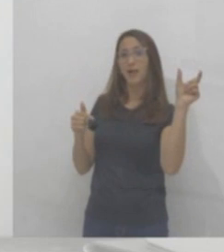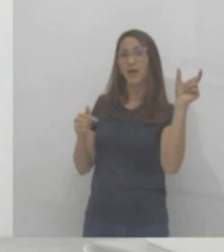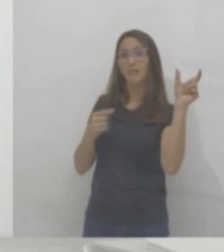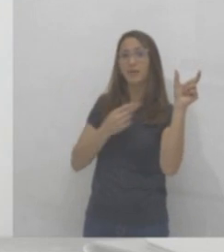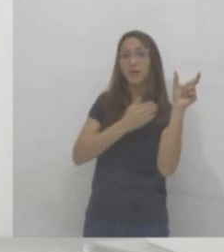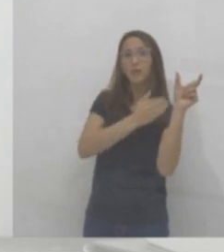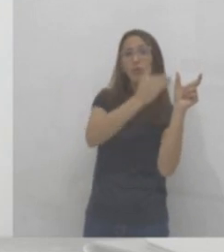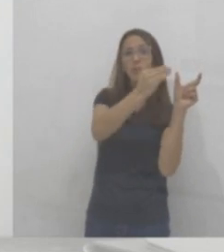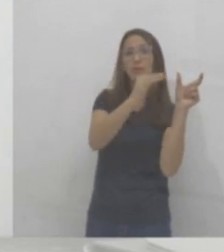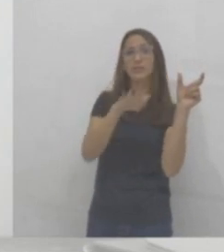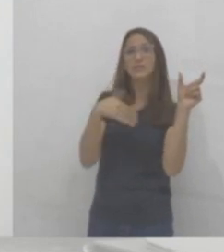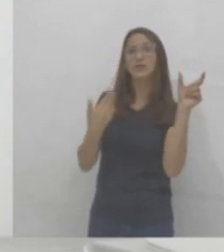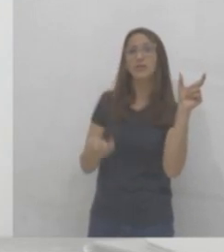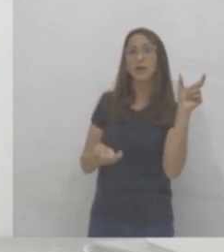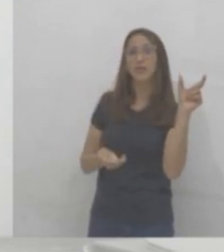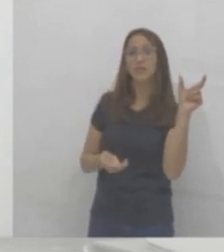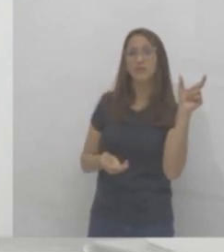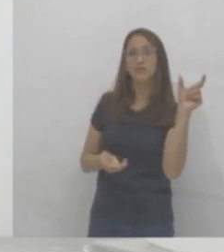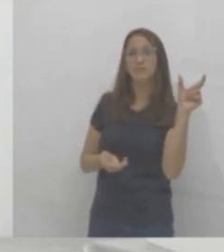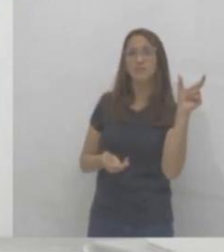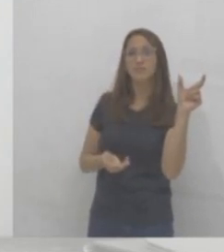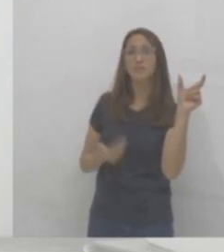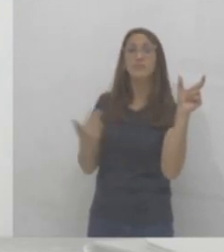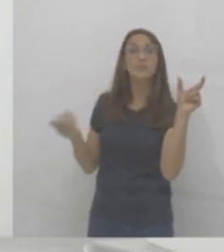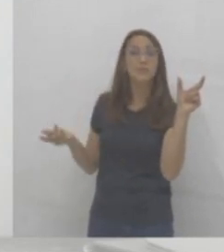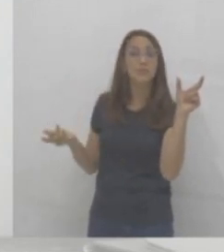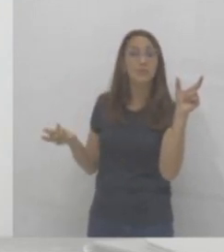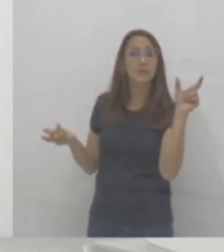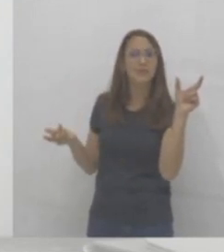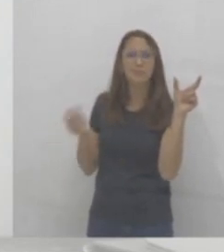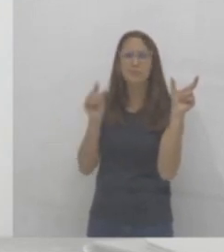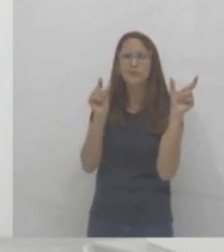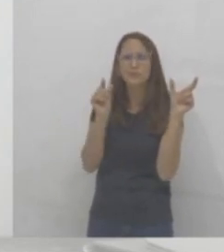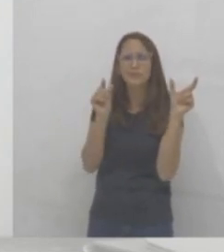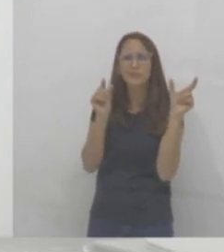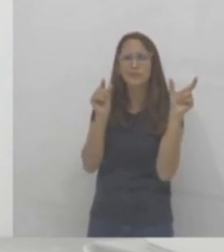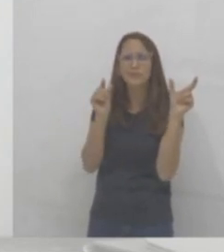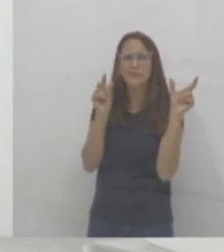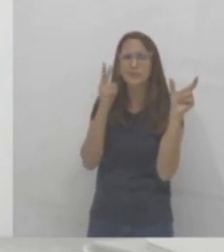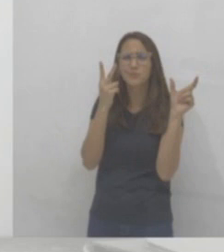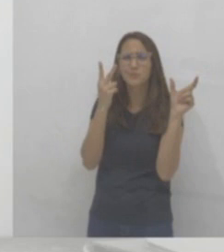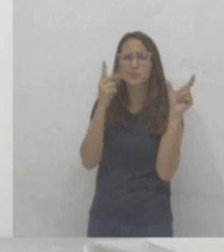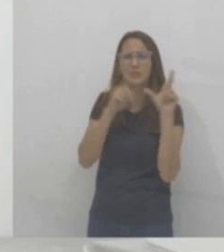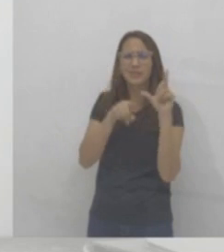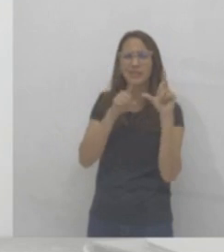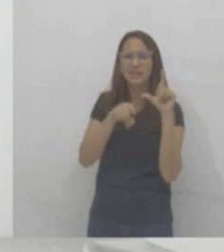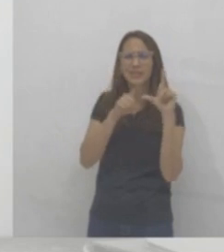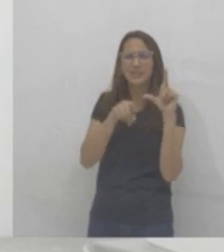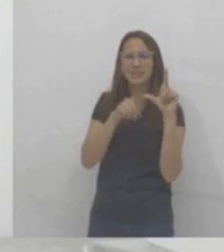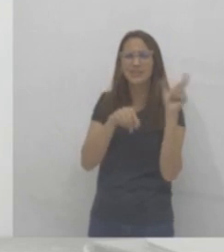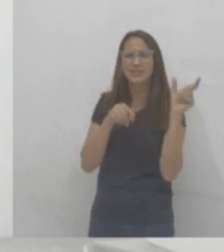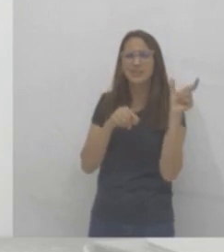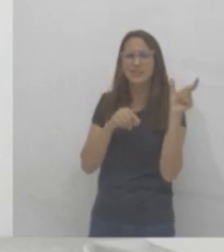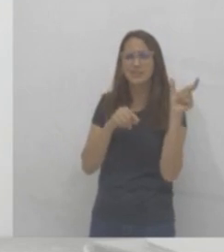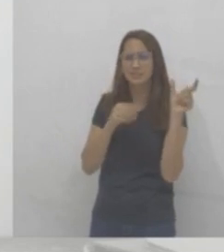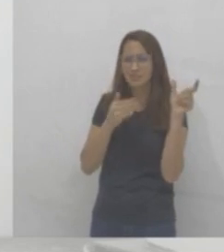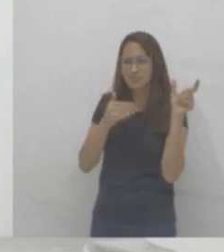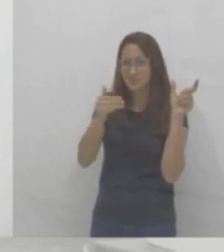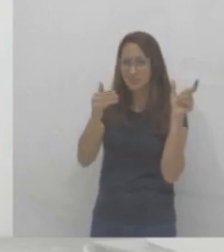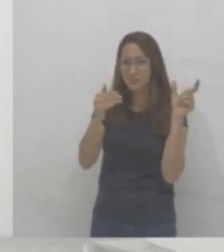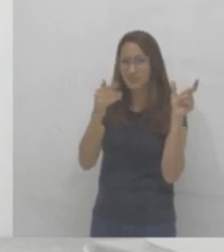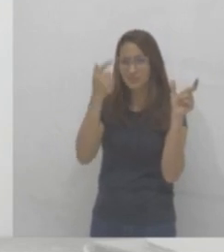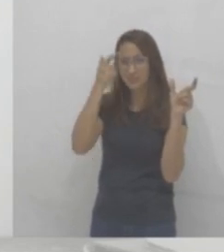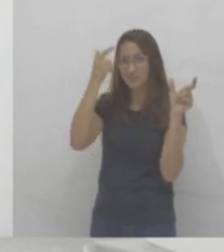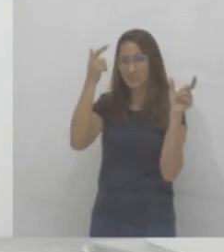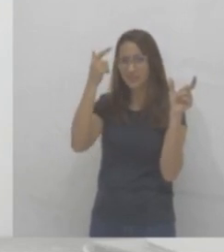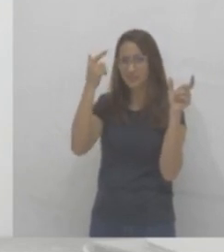É claro, né, gente? É a nossa palavrinha pequenininha, de 2 letras, que inicia a ideia